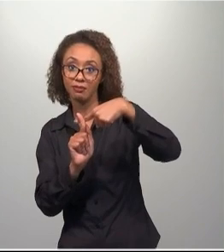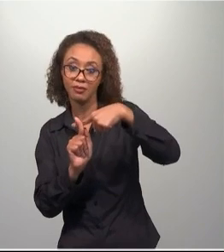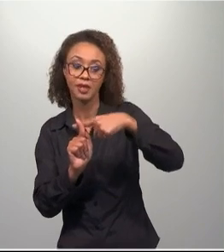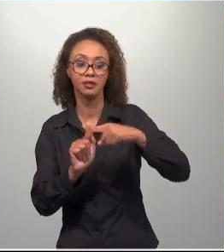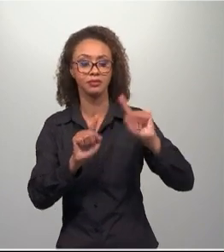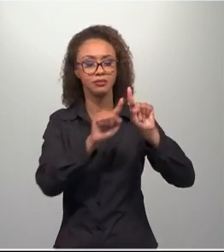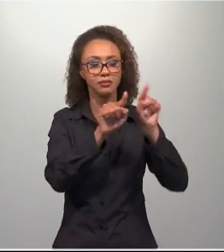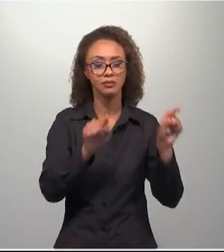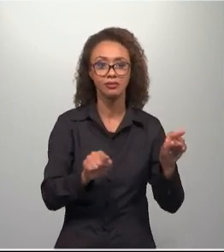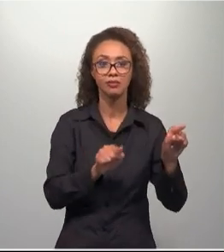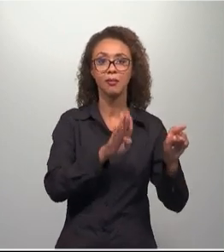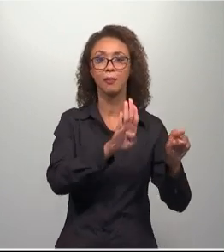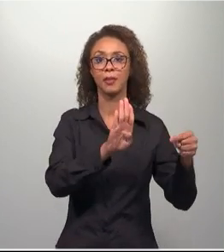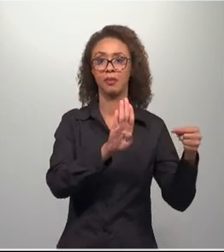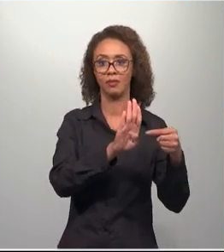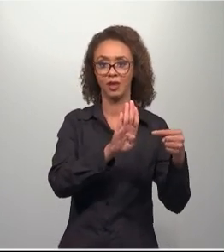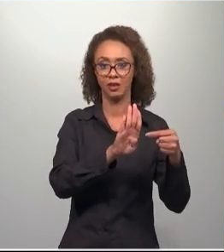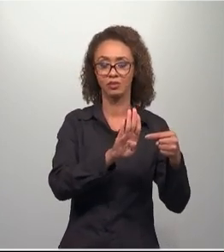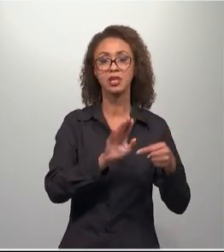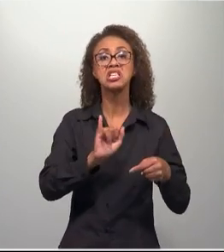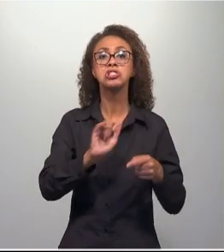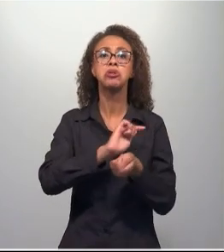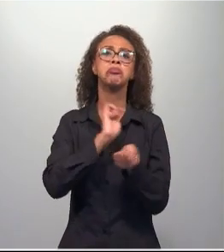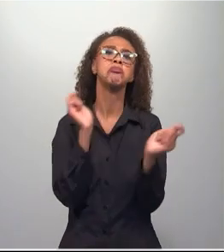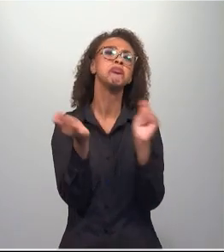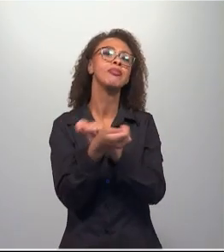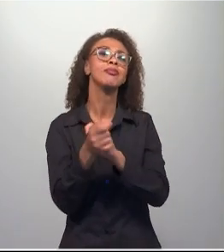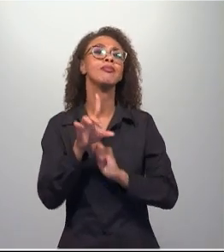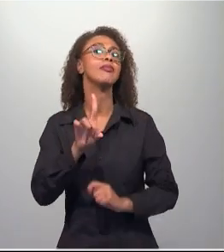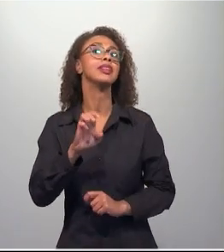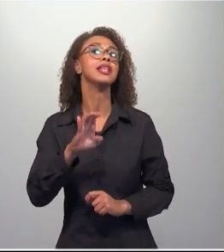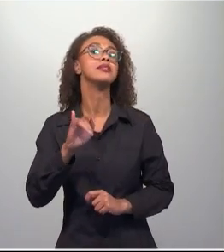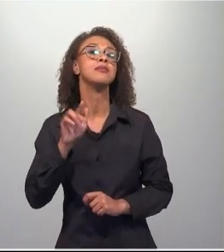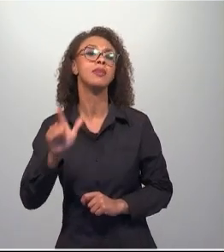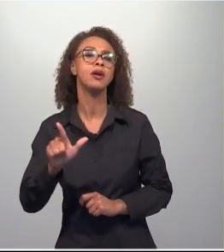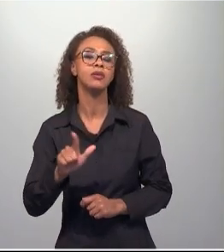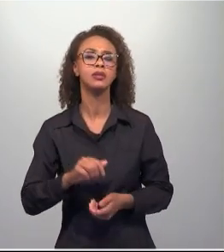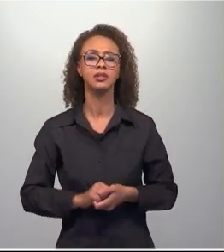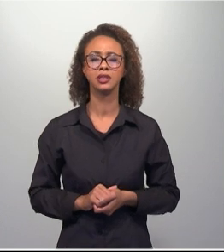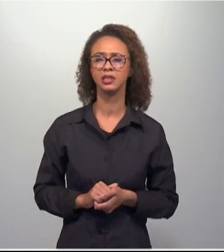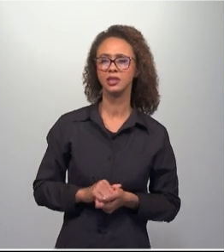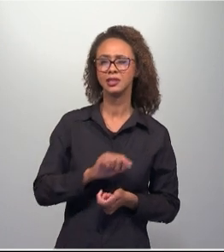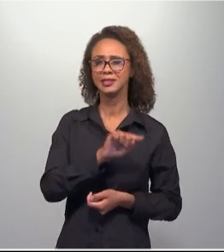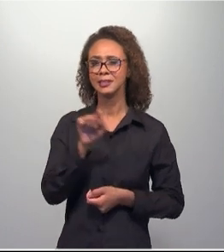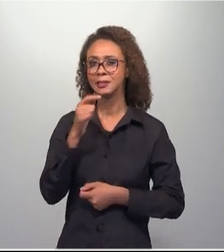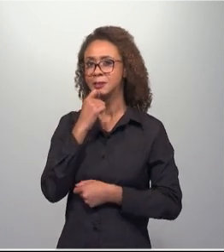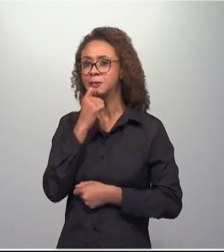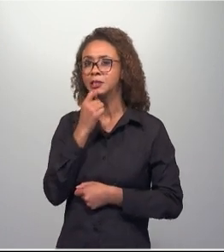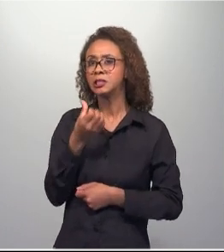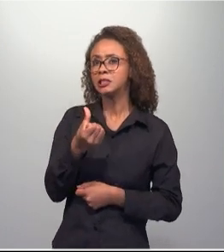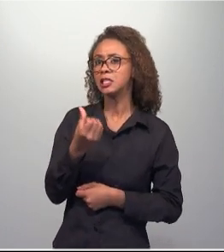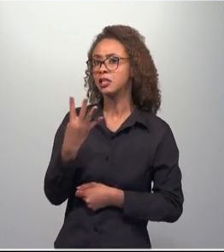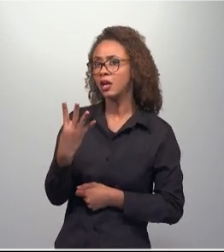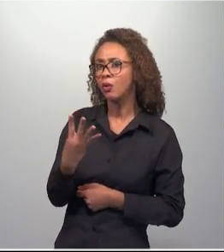quisesse transformar isso aqui desse mal eu teria que 64 67